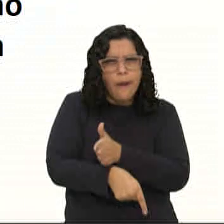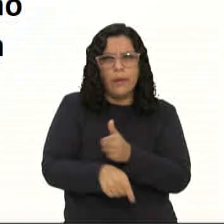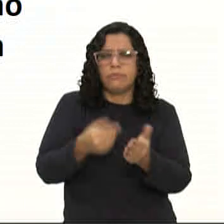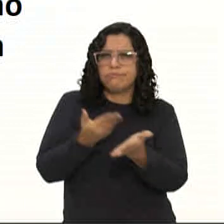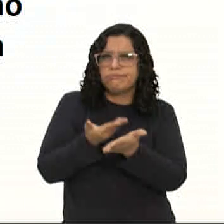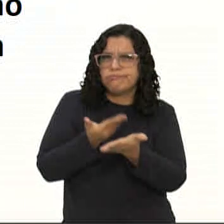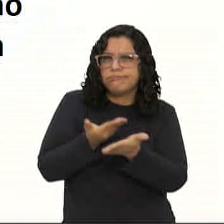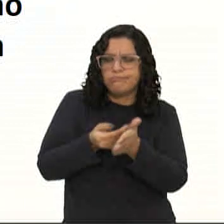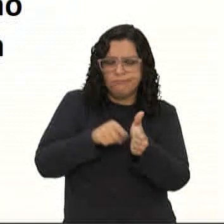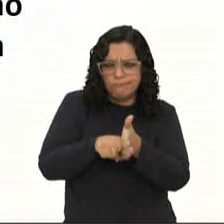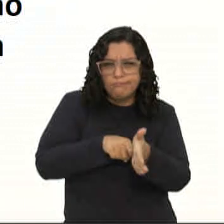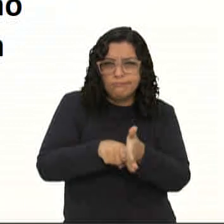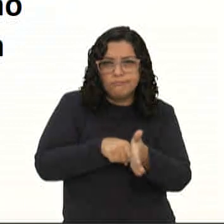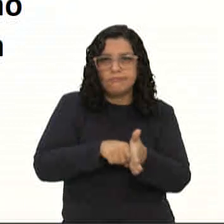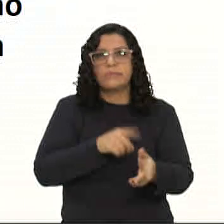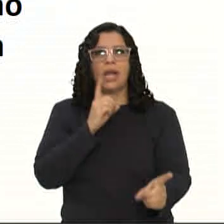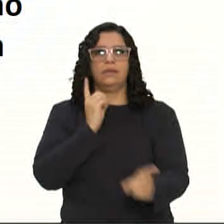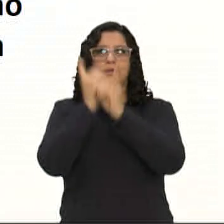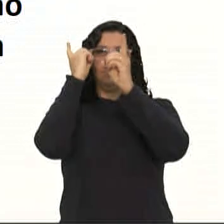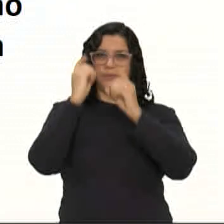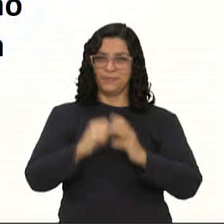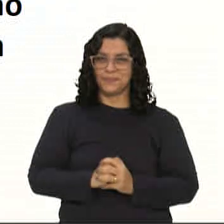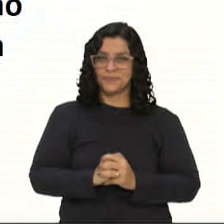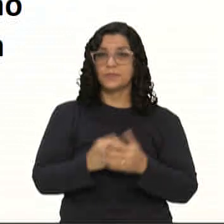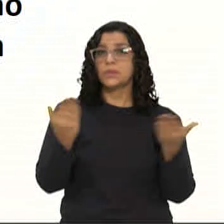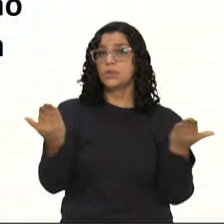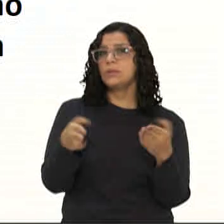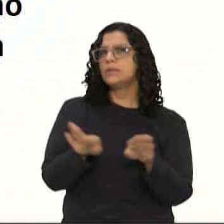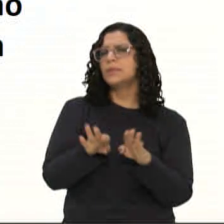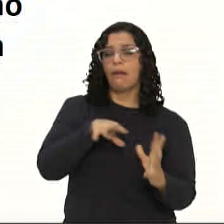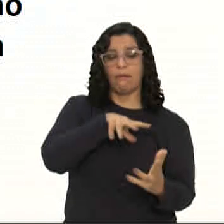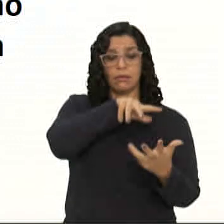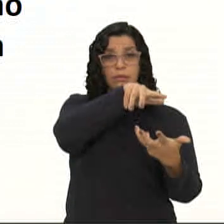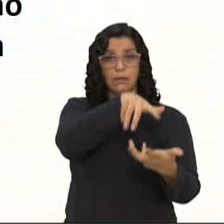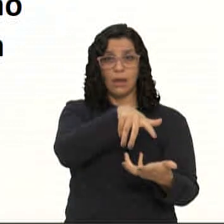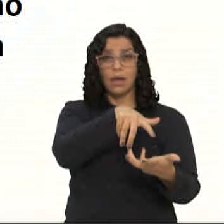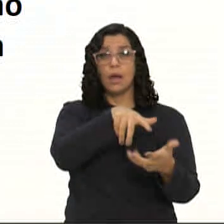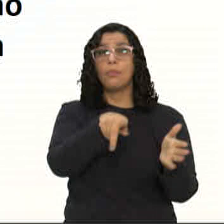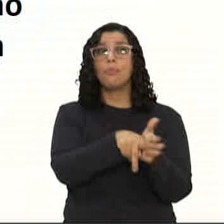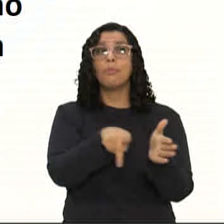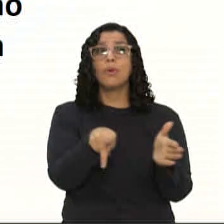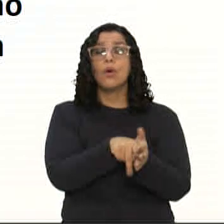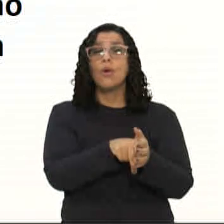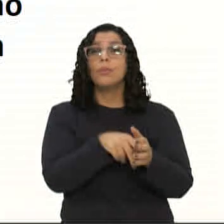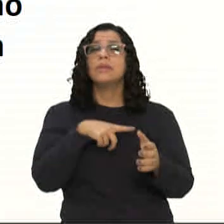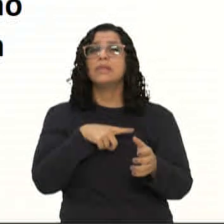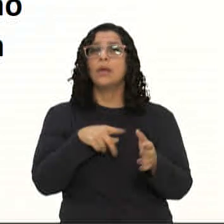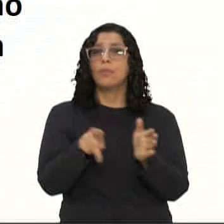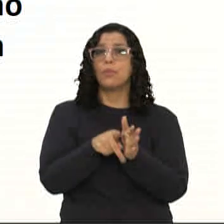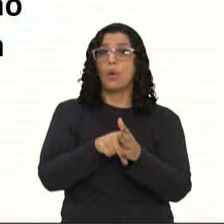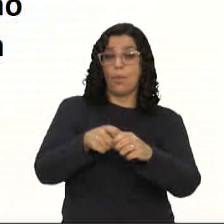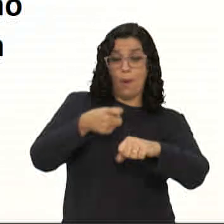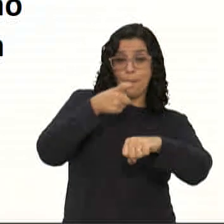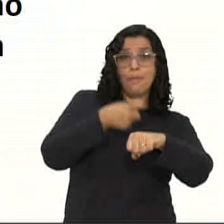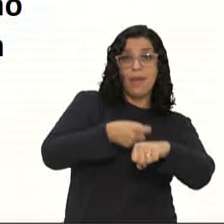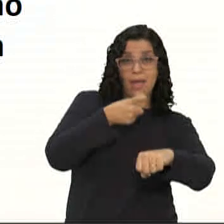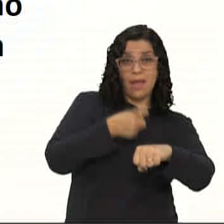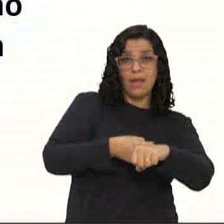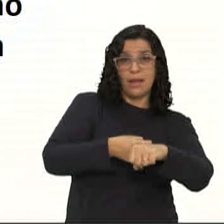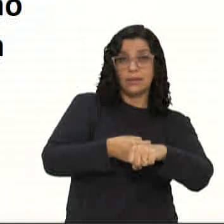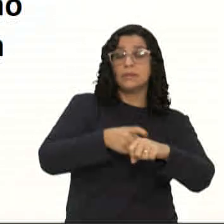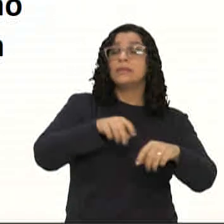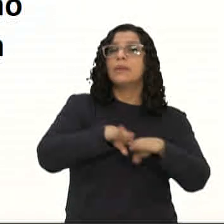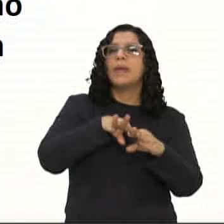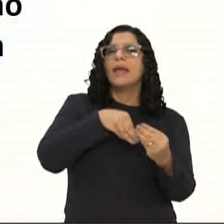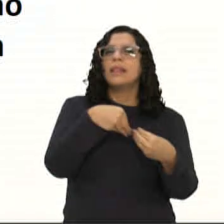assunto. Então, nós temos aqui, ó, o magnetismo terrestre vem do movimento e da composição sólida e líquida